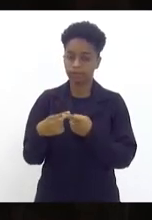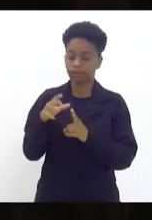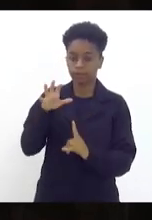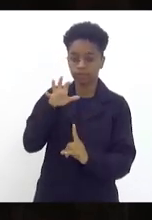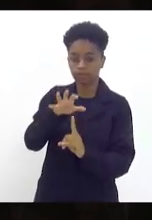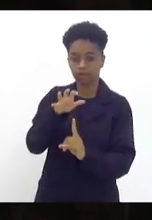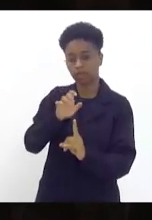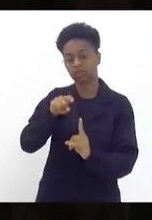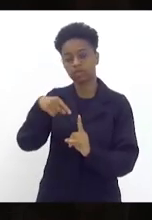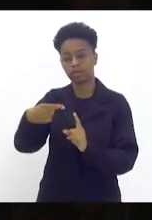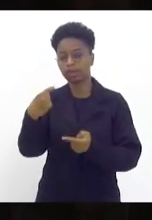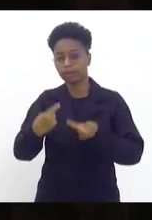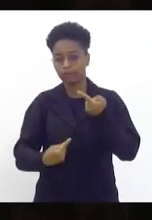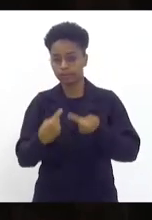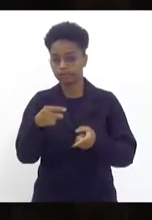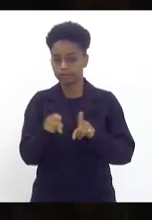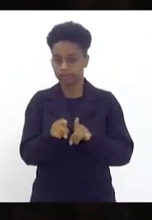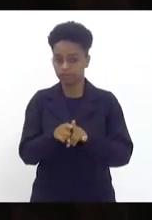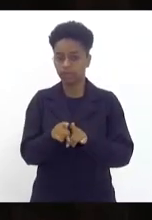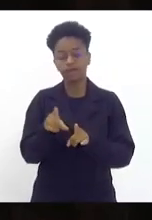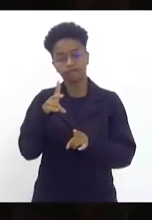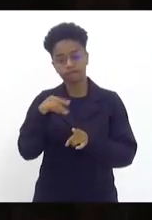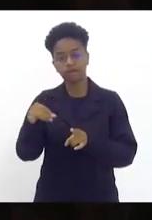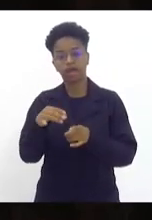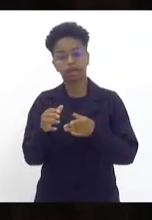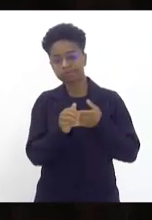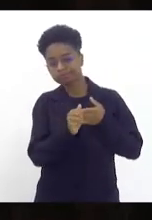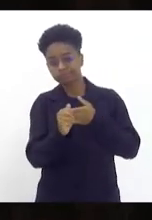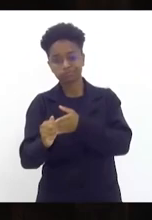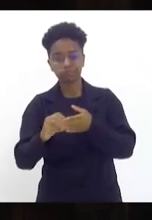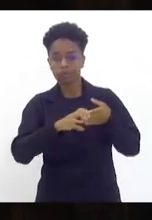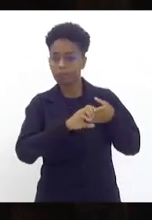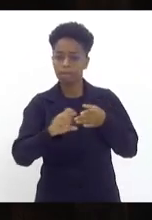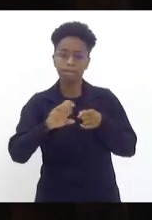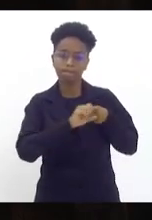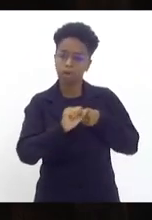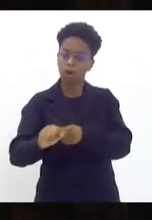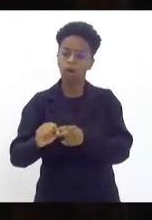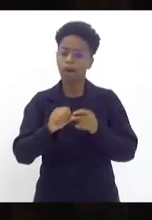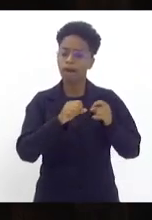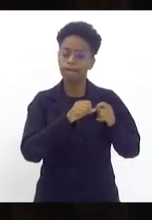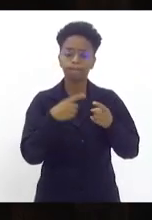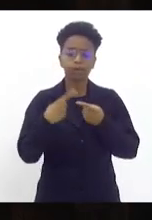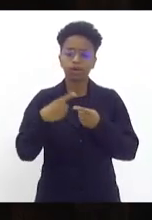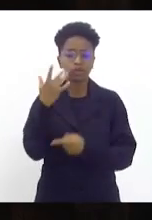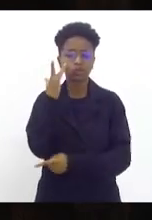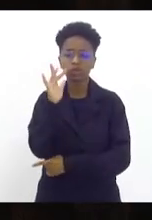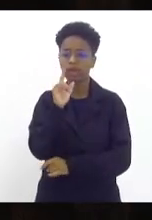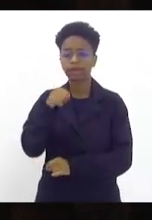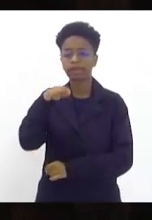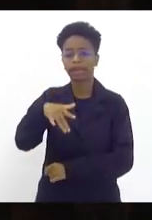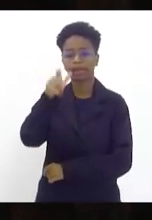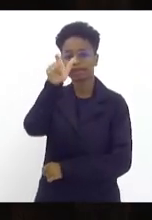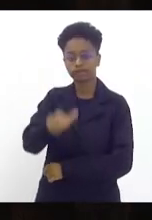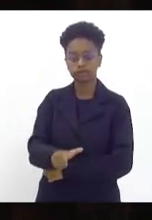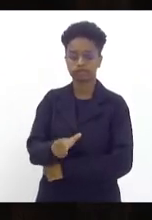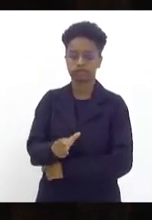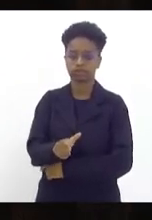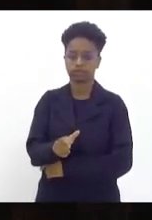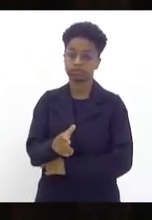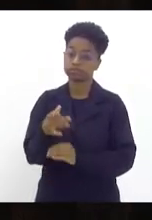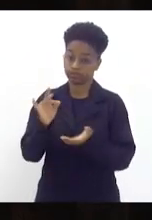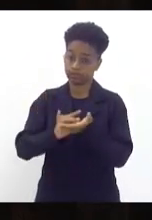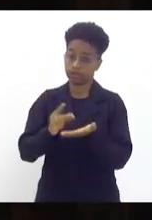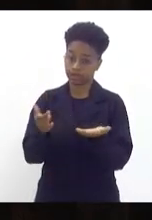posicione politicamente, assim, e tu vai ser arrastado, porque tu já não sabe nem quem tu é, não é verdade? E